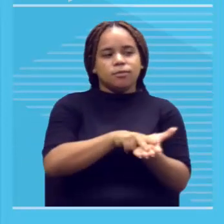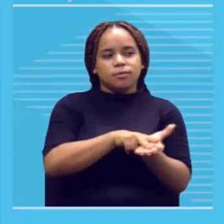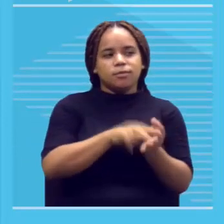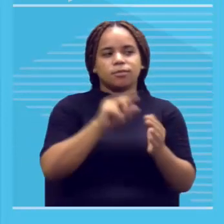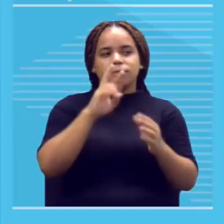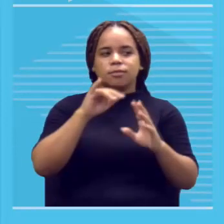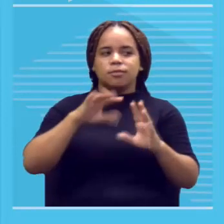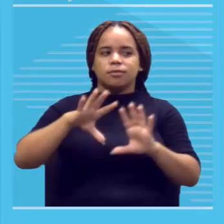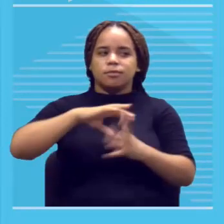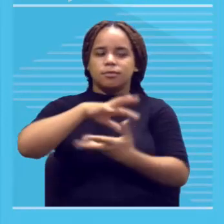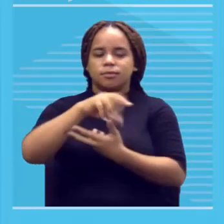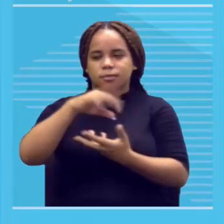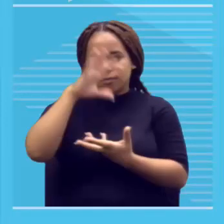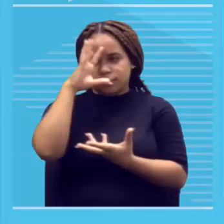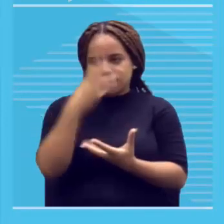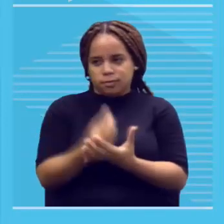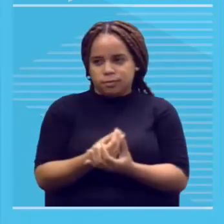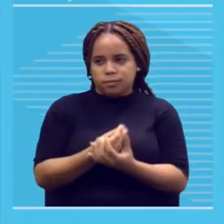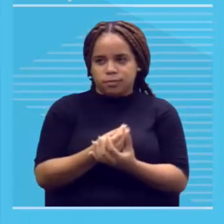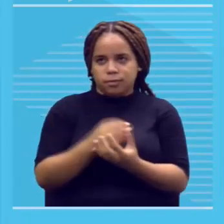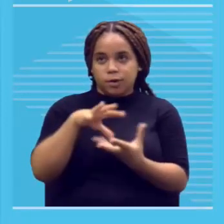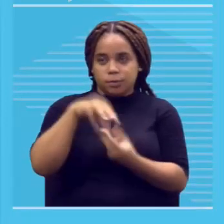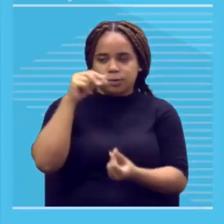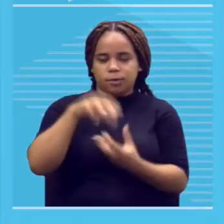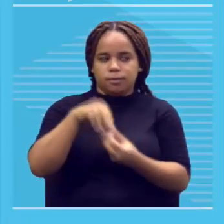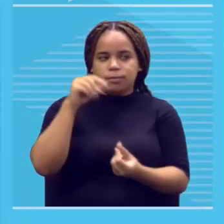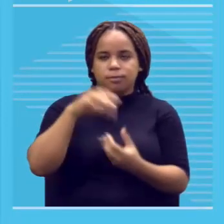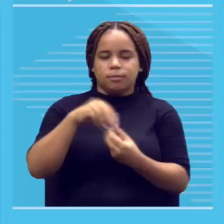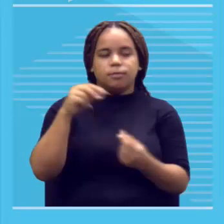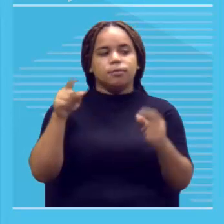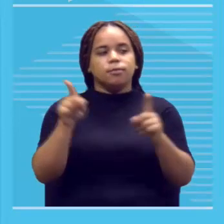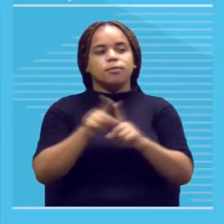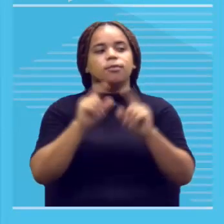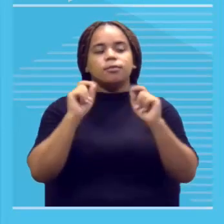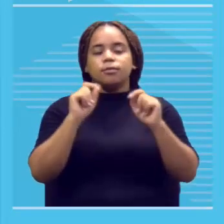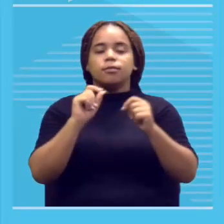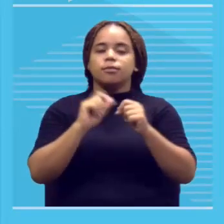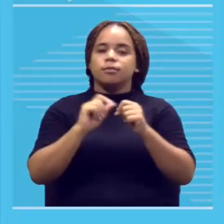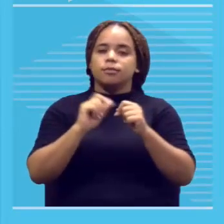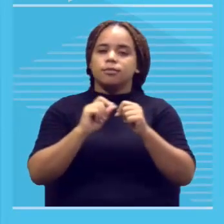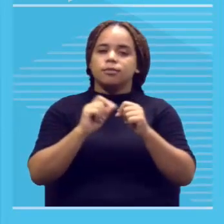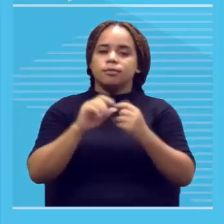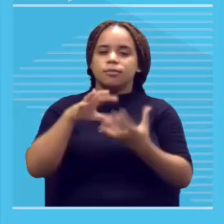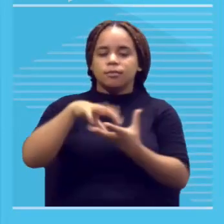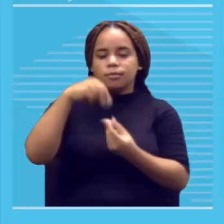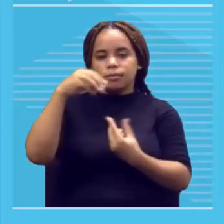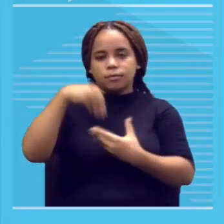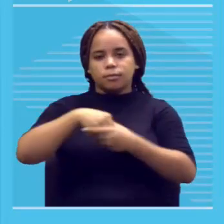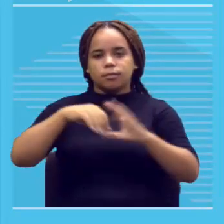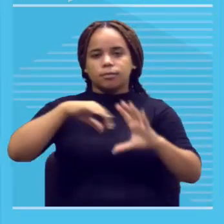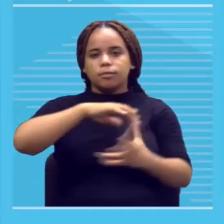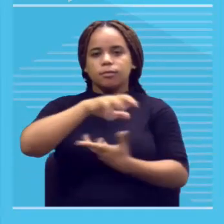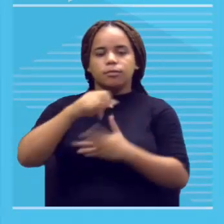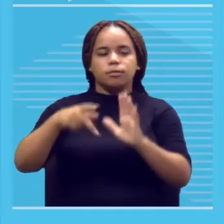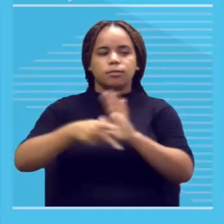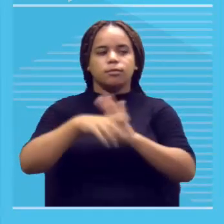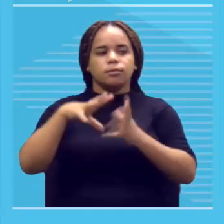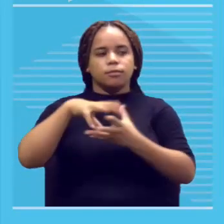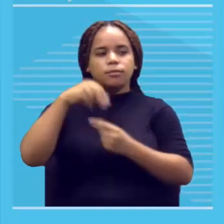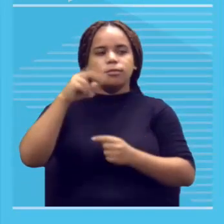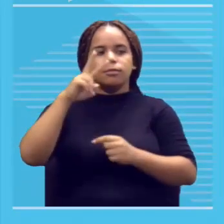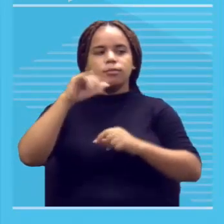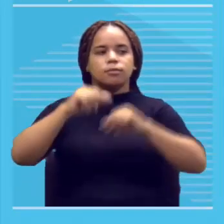espiritual Professor o que é que o espírito vai fazer no mundo espiritual bom ele vai